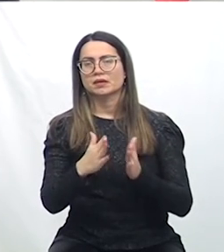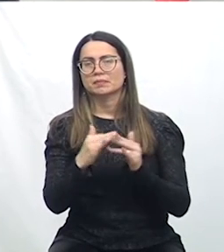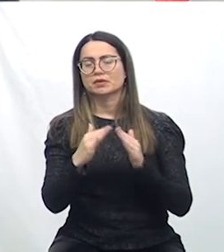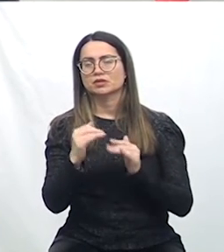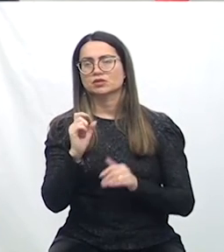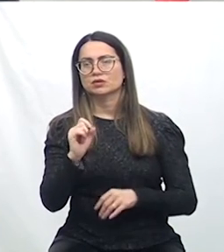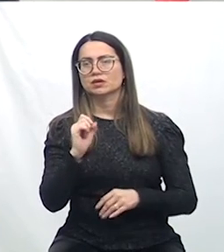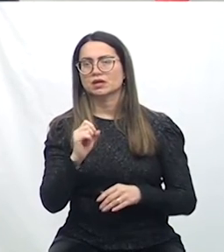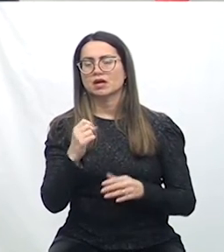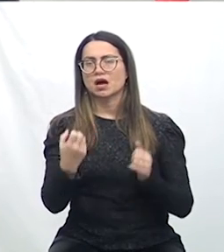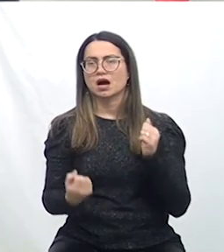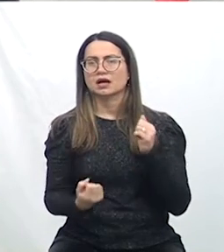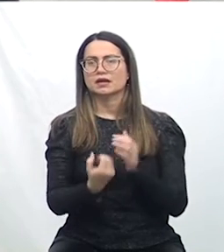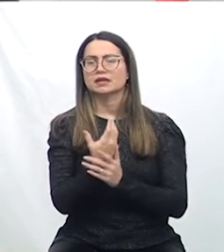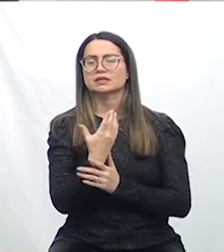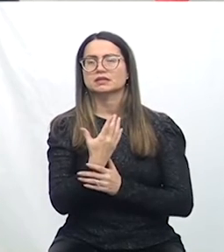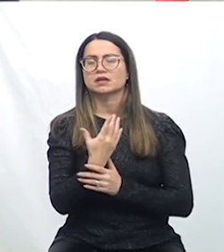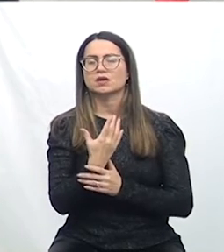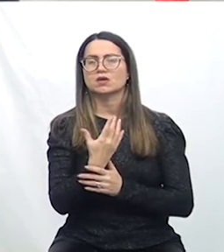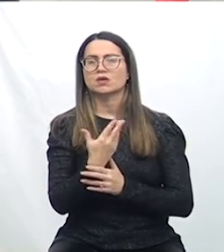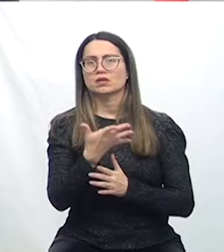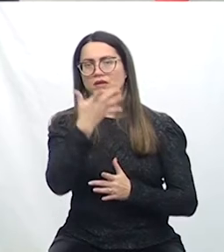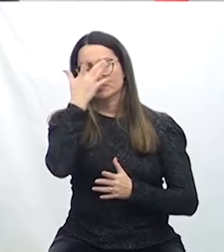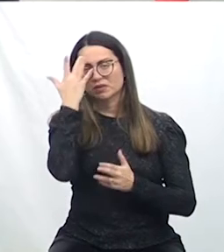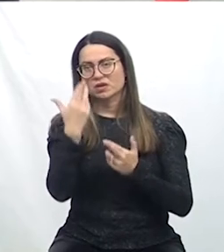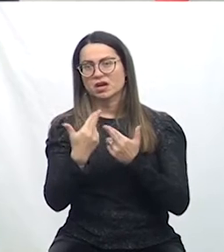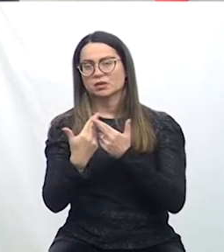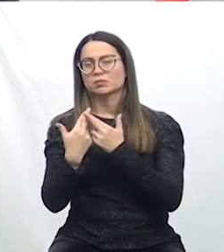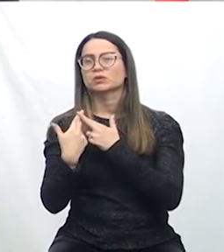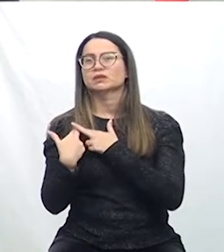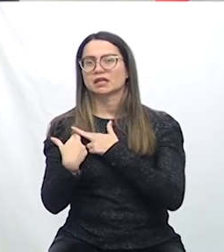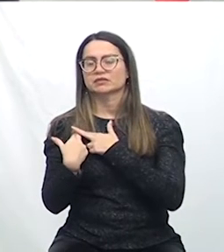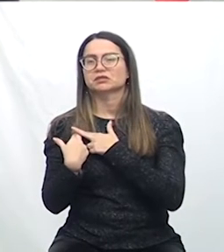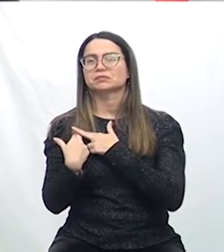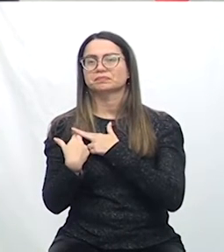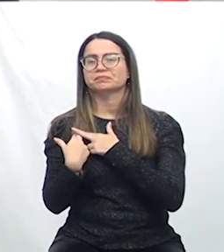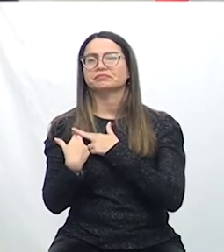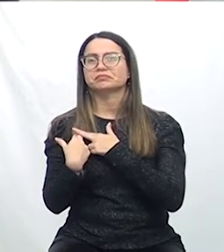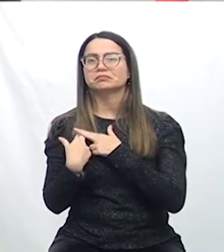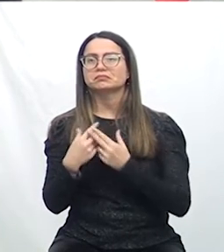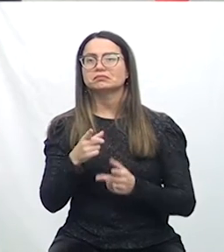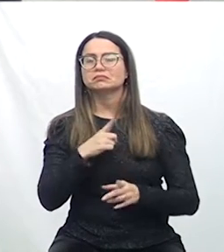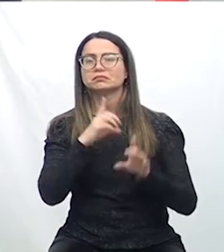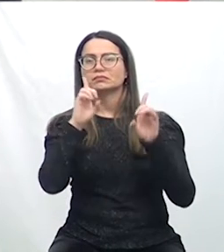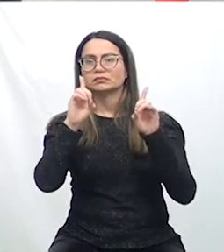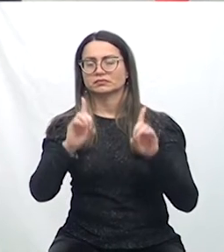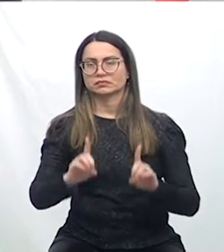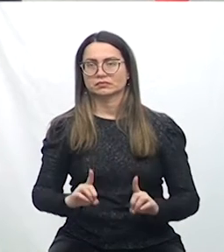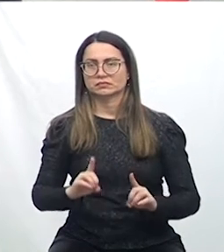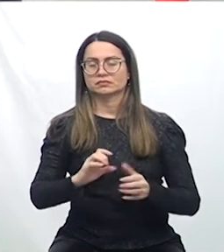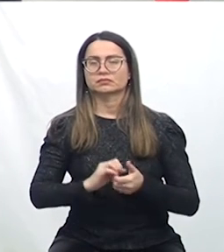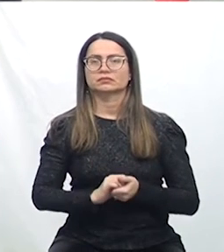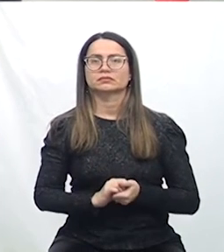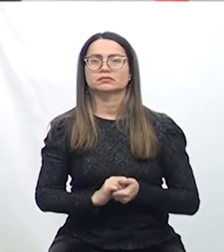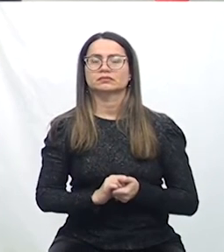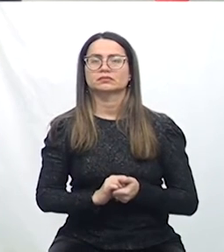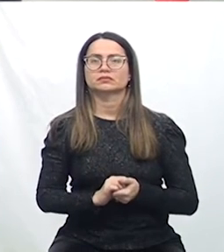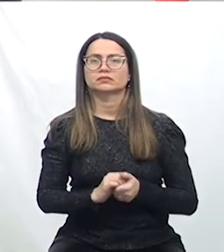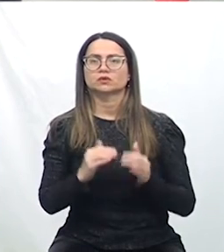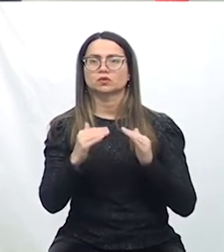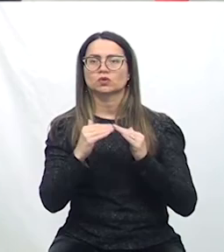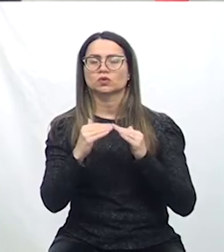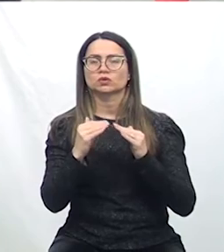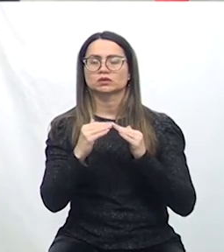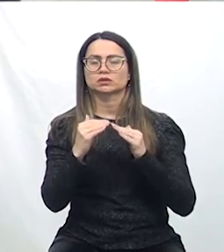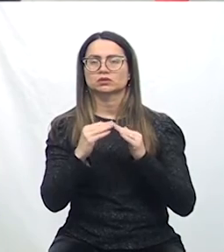Frente Parlamentar em Defesa das Pessoas com Deficiência, conforme a resolução número 22 de 2019, de 10 de dezembro